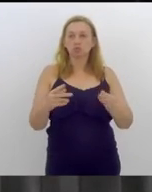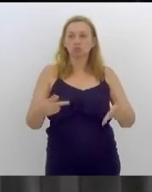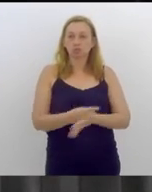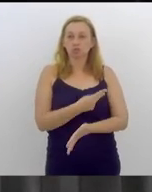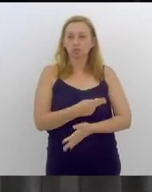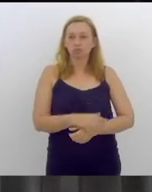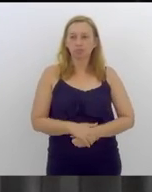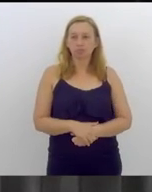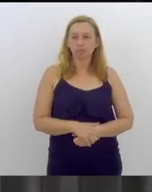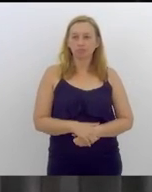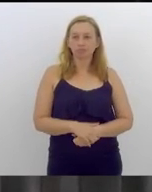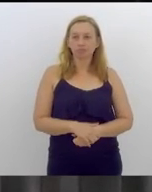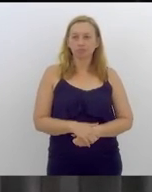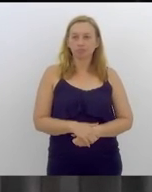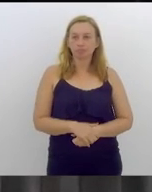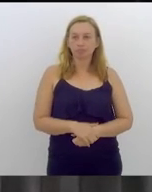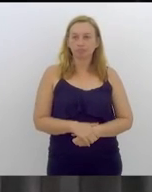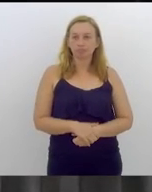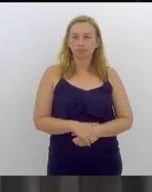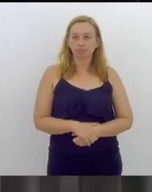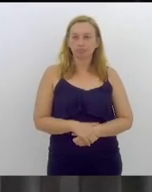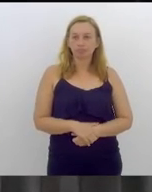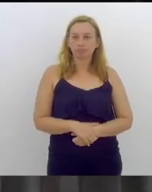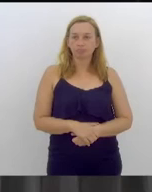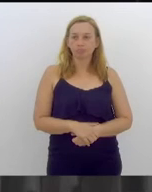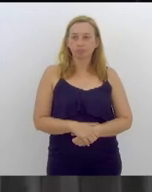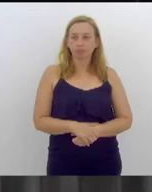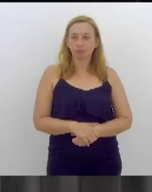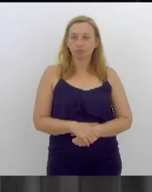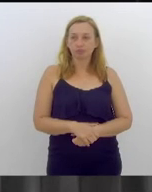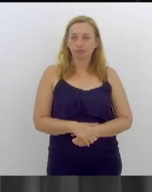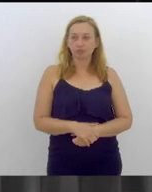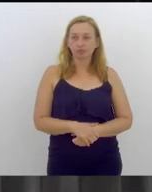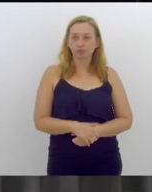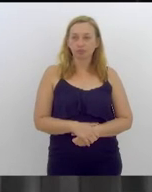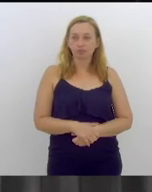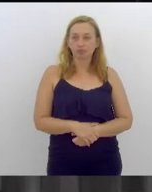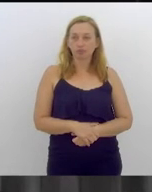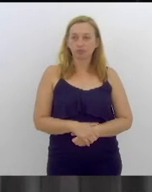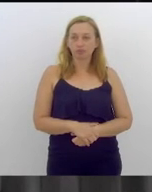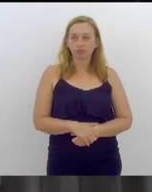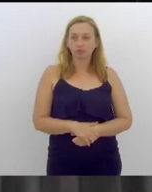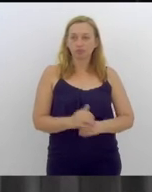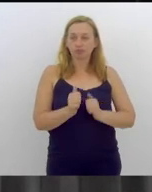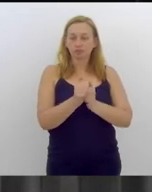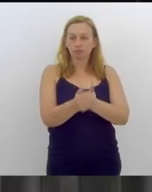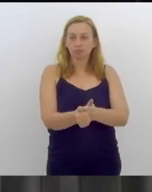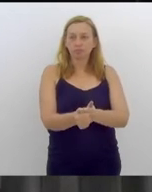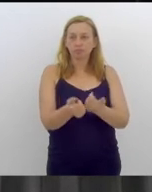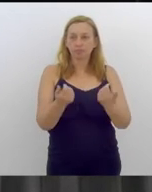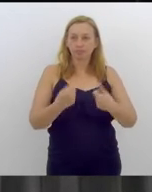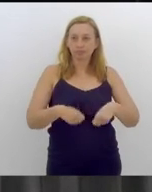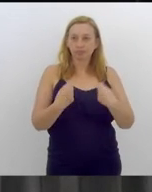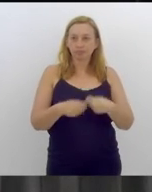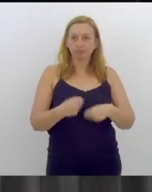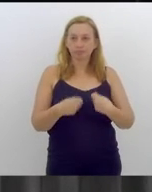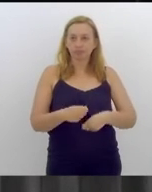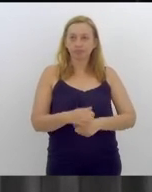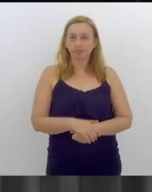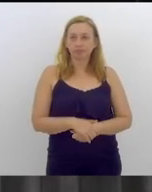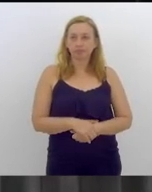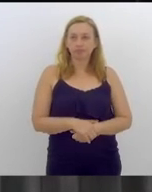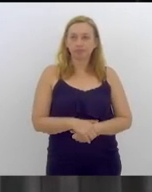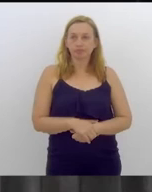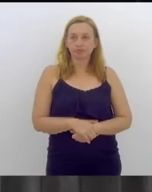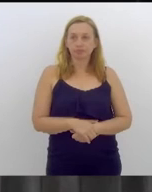E aí o que que acontece nós temos que acompanhar nós não podemos ficar temos